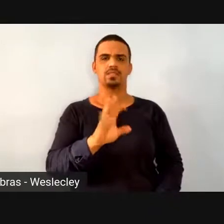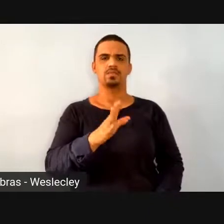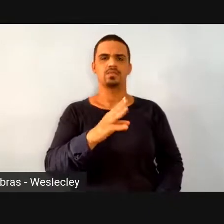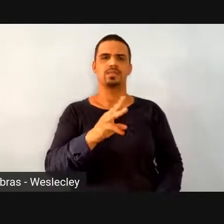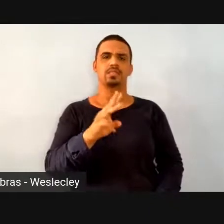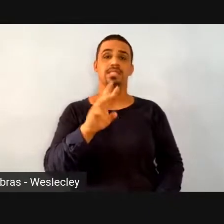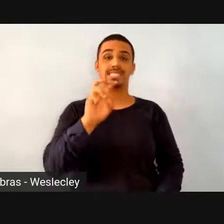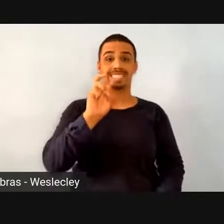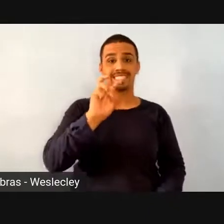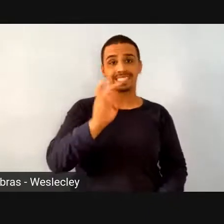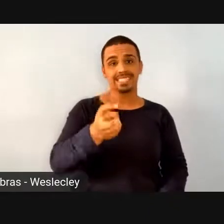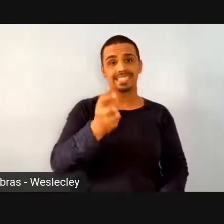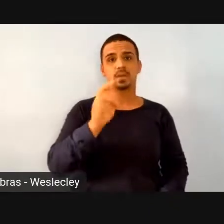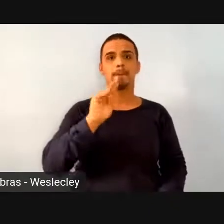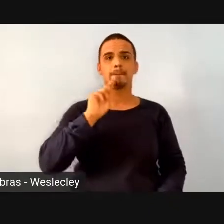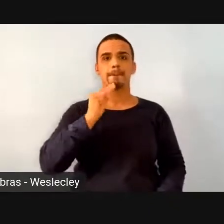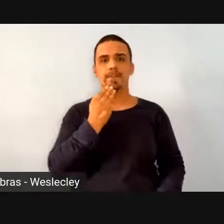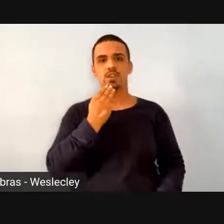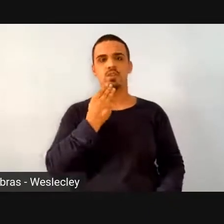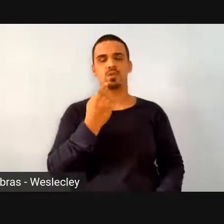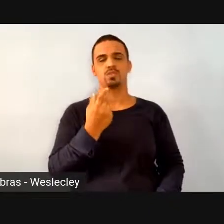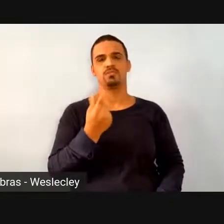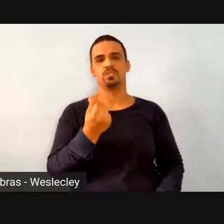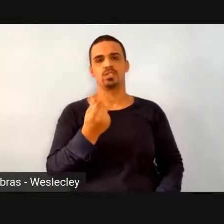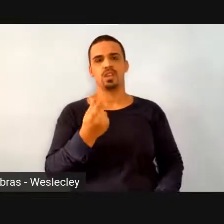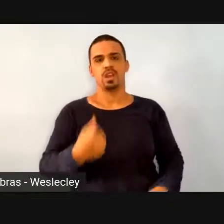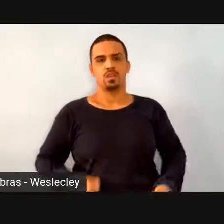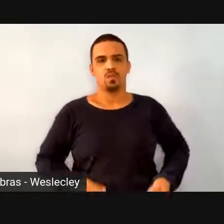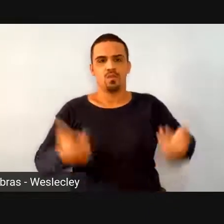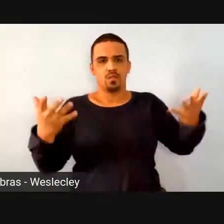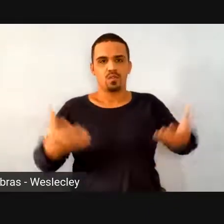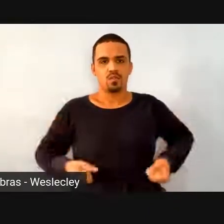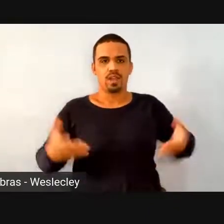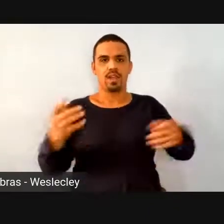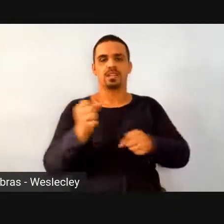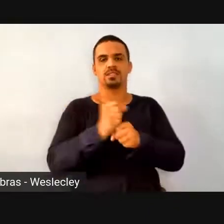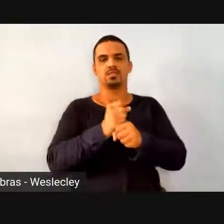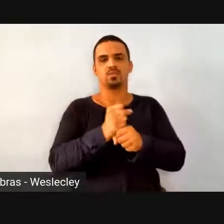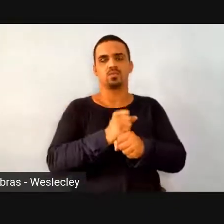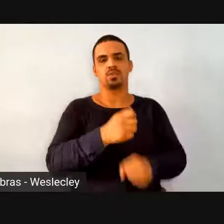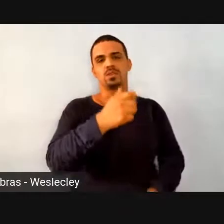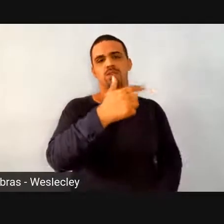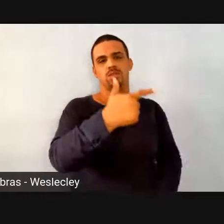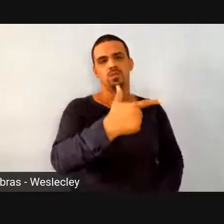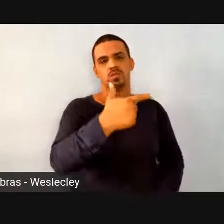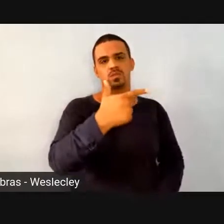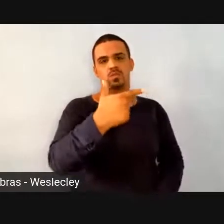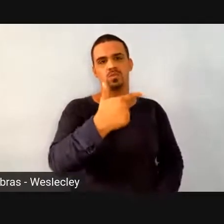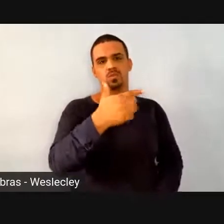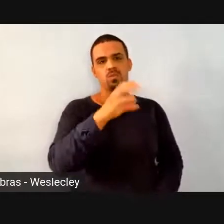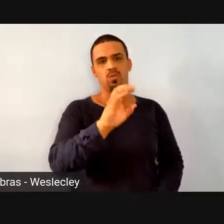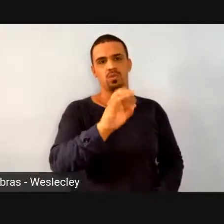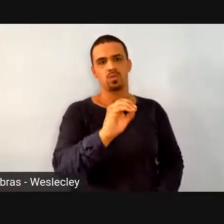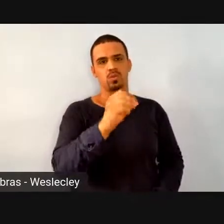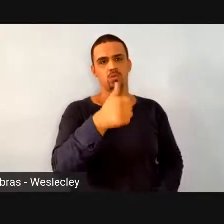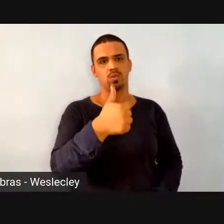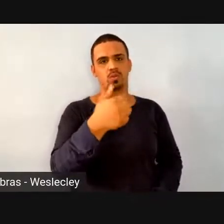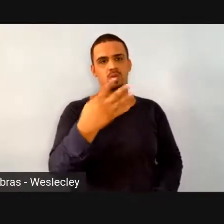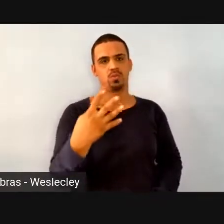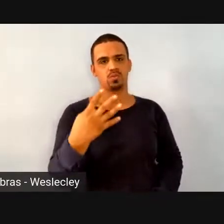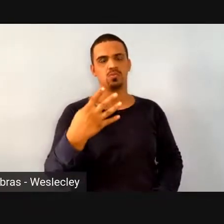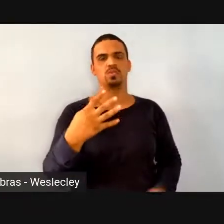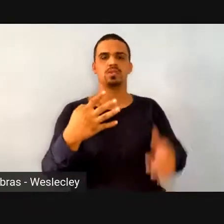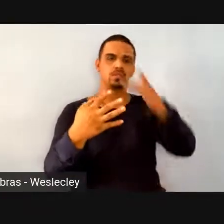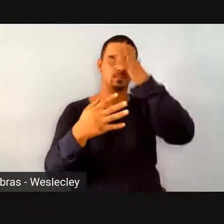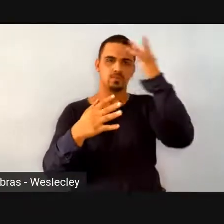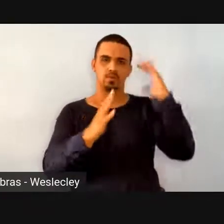que foram gastos na campanha de 2014, né, considerando todos os cargos, todos os partidos, todos os candidatos,